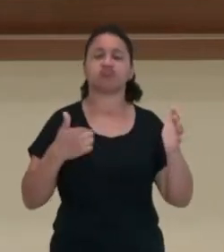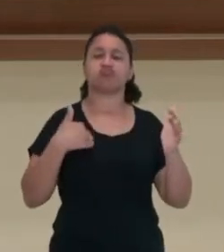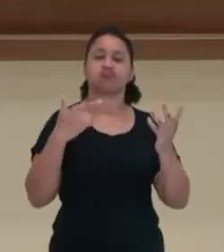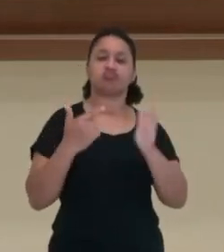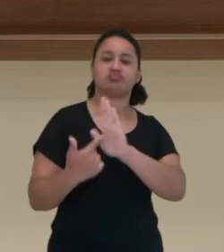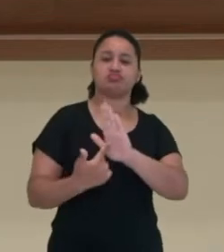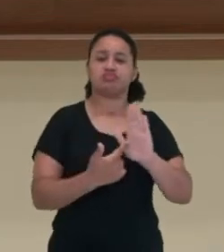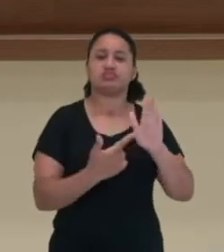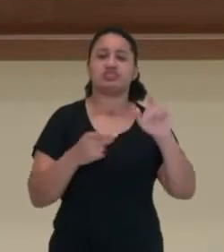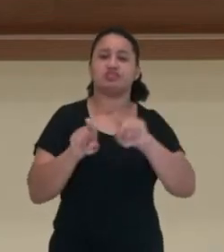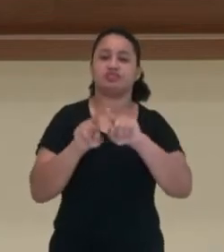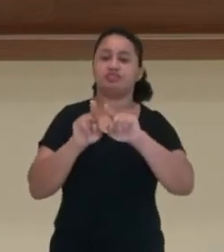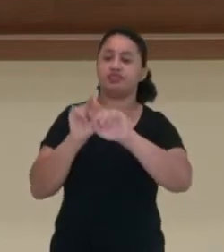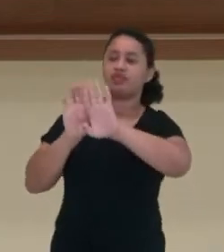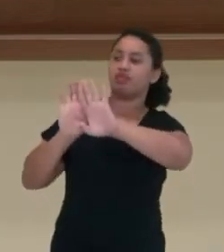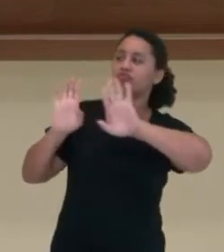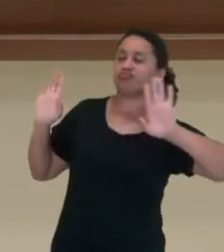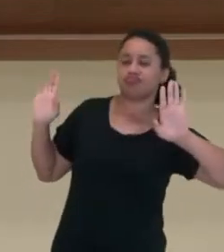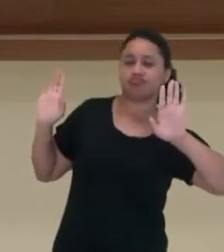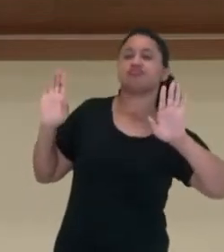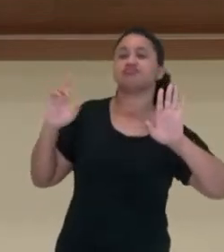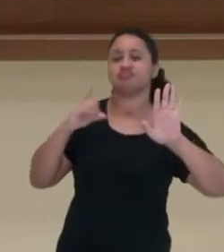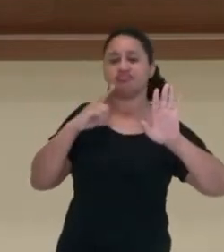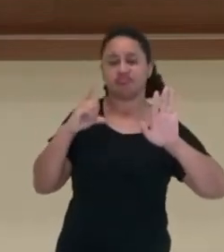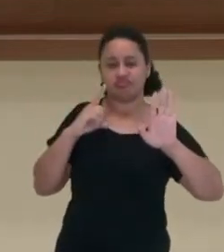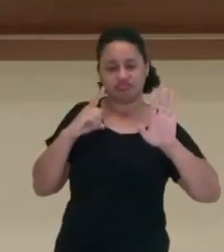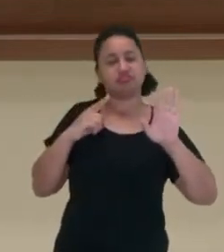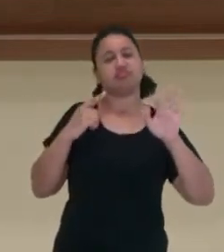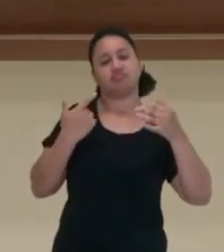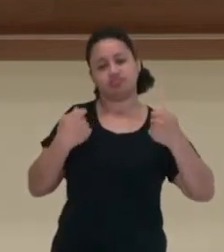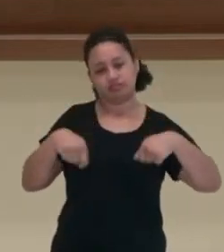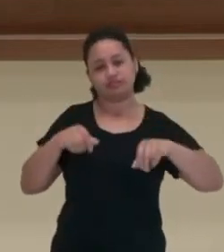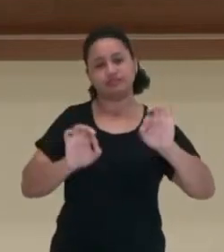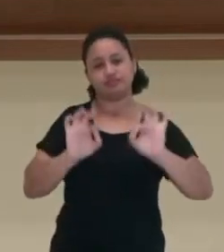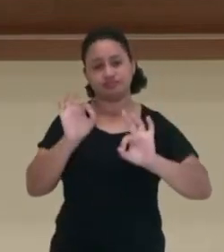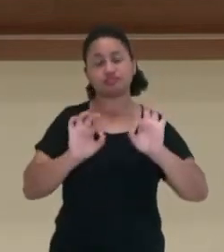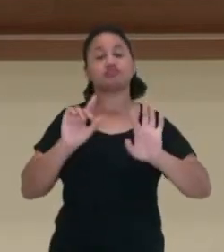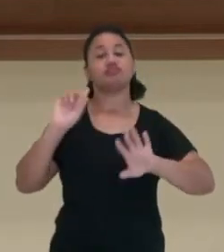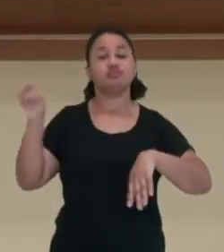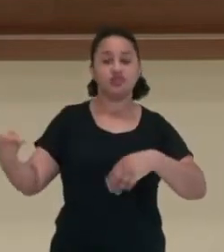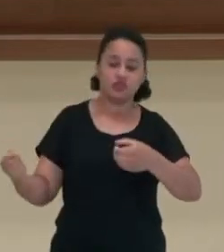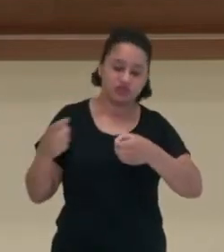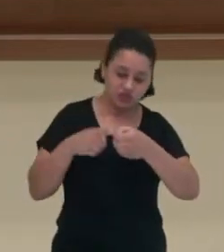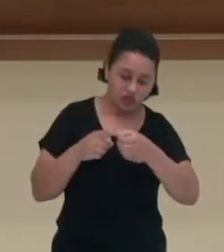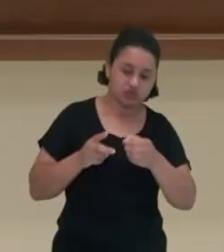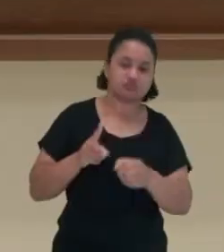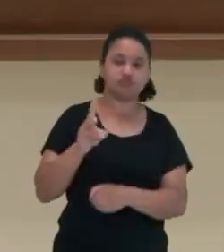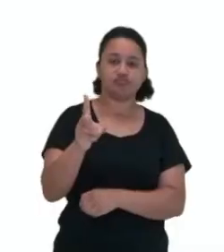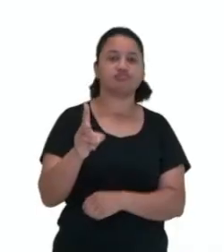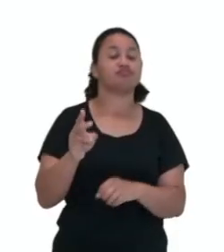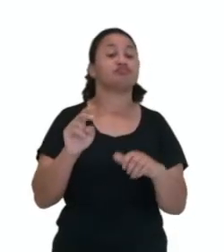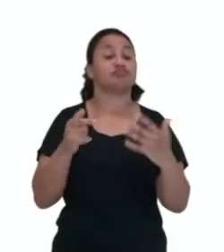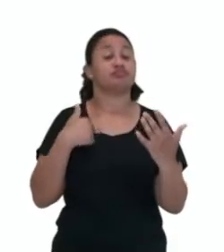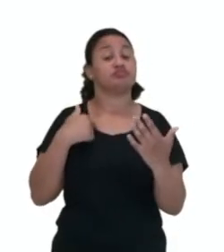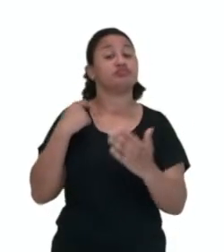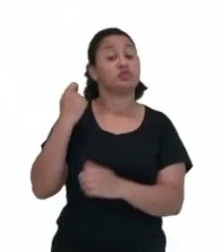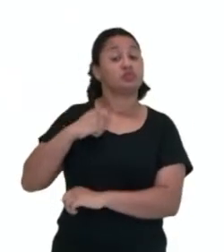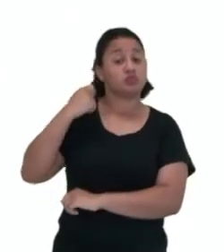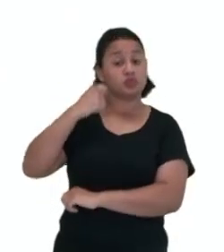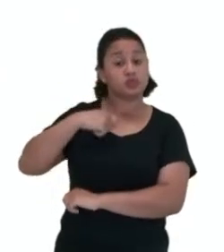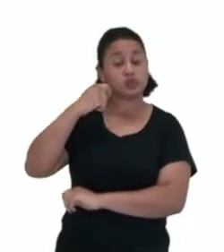cena, o painel do cenário, o que precisar, e retomam. Os atores, por sua